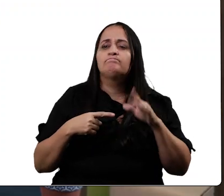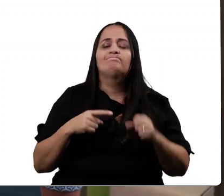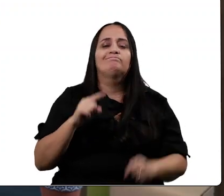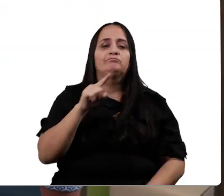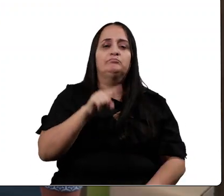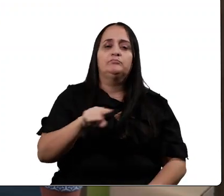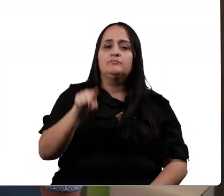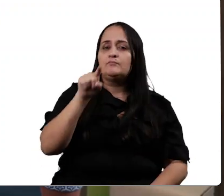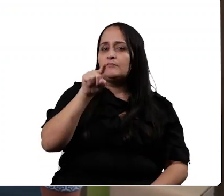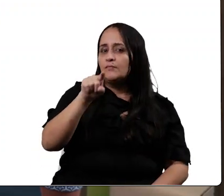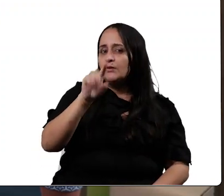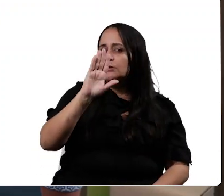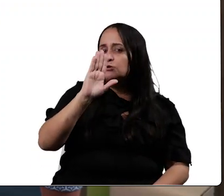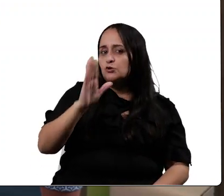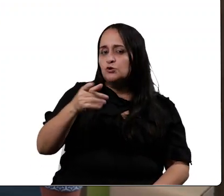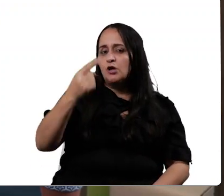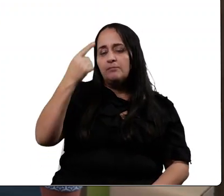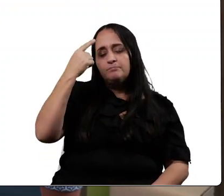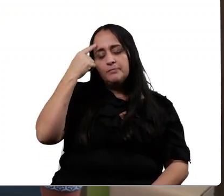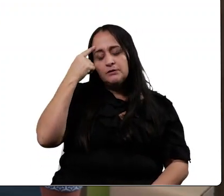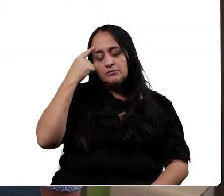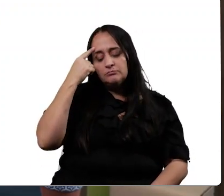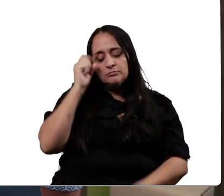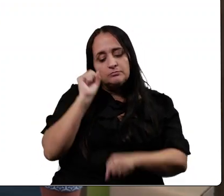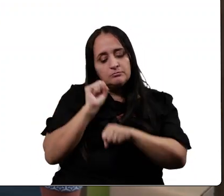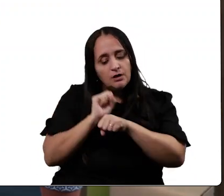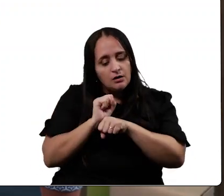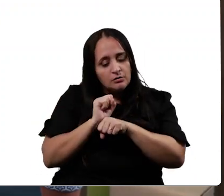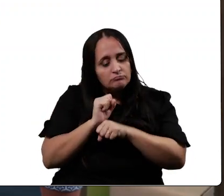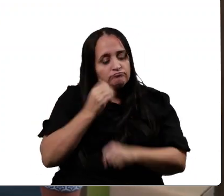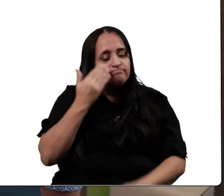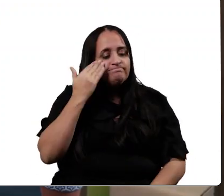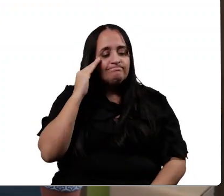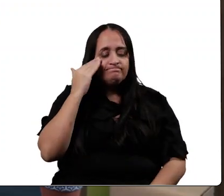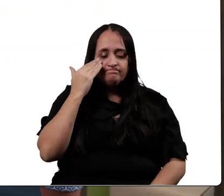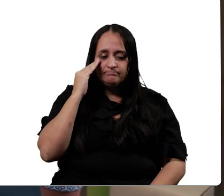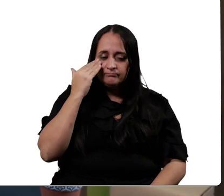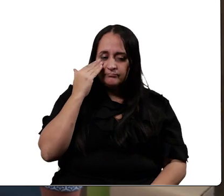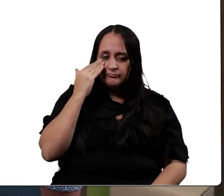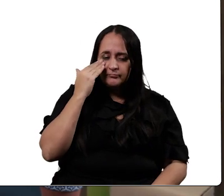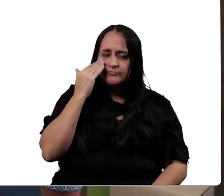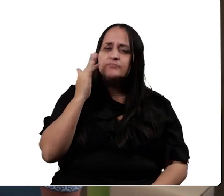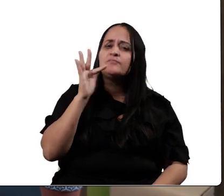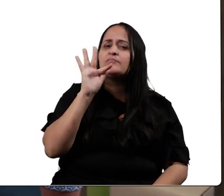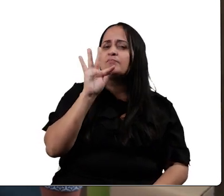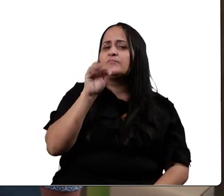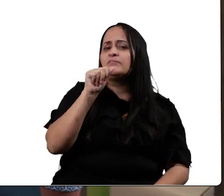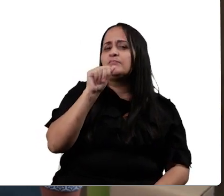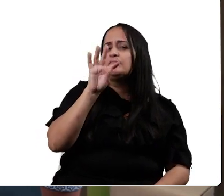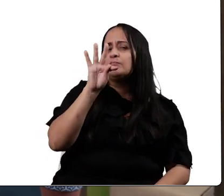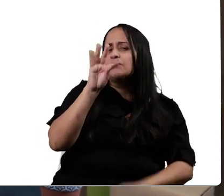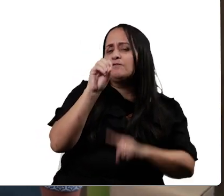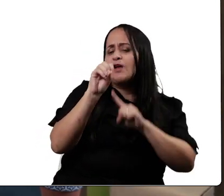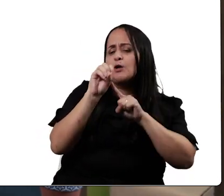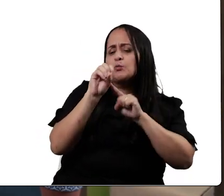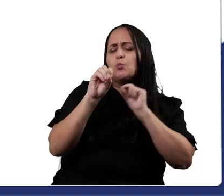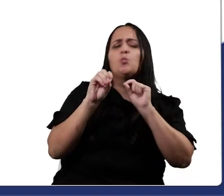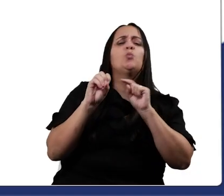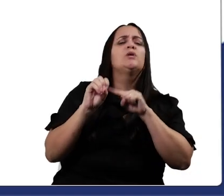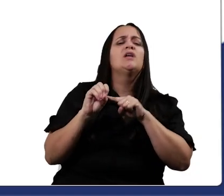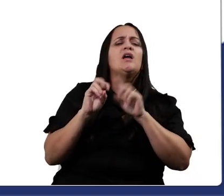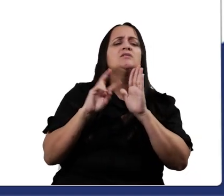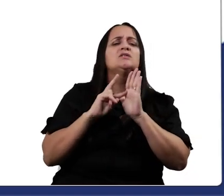mas você já parou para prestar atenção e entender de fato? De fato, o que é um fato?